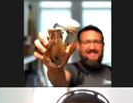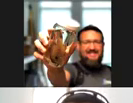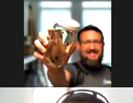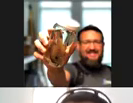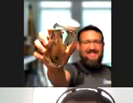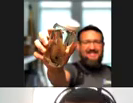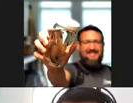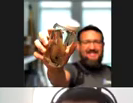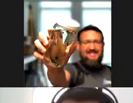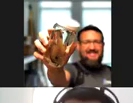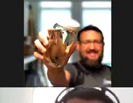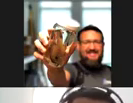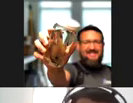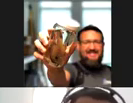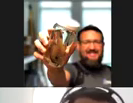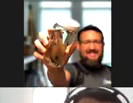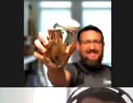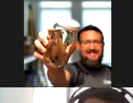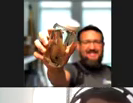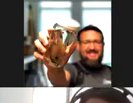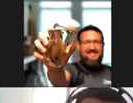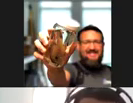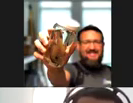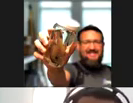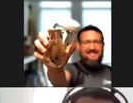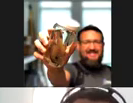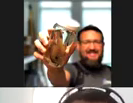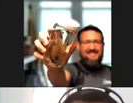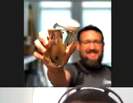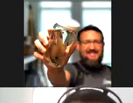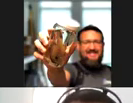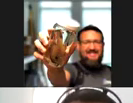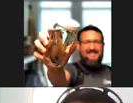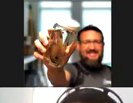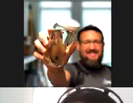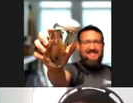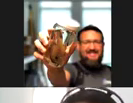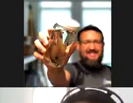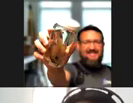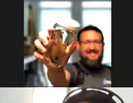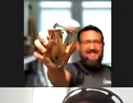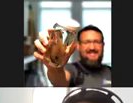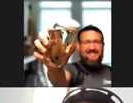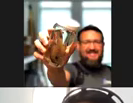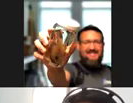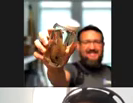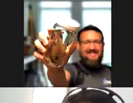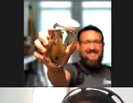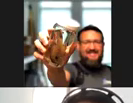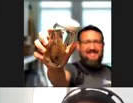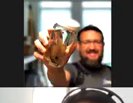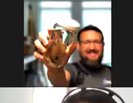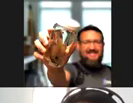diferentes configurações da paisagem, com diferentes comunidades nativas, né, que ele vai encontrar. Então, só para mostrar aqui como que isso acontece,